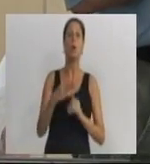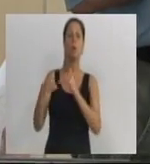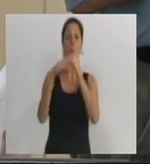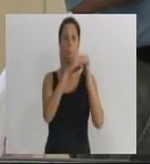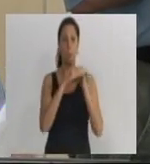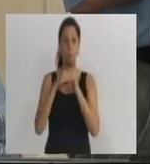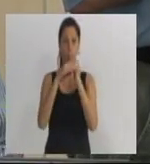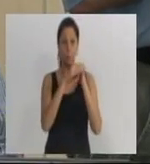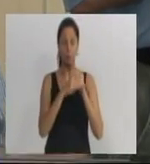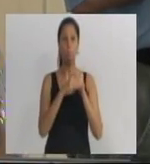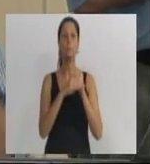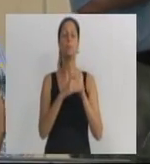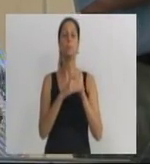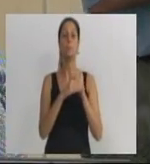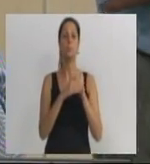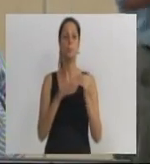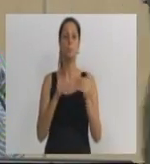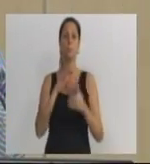de vencimento.